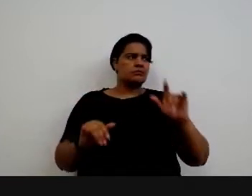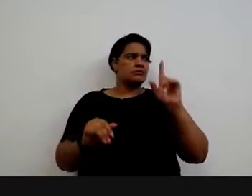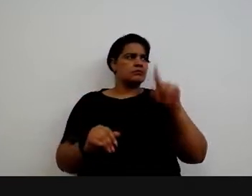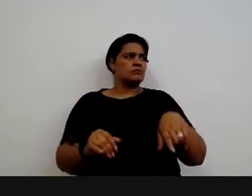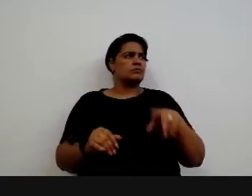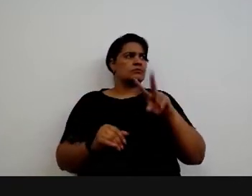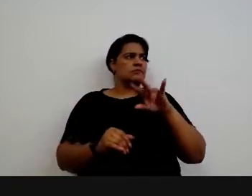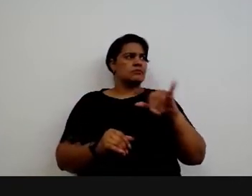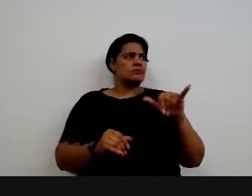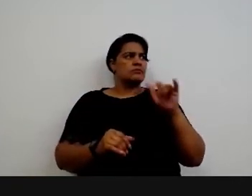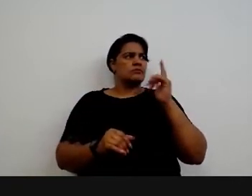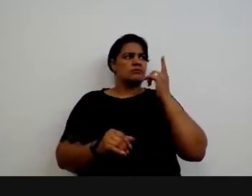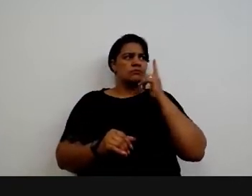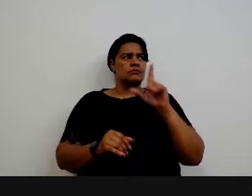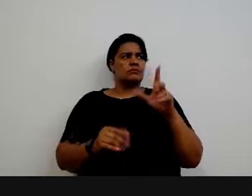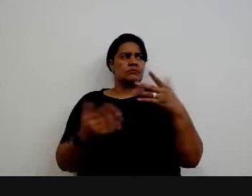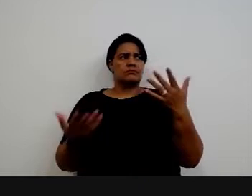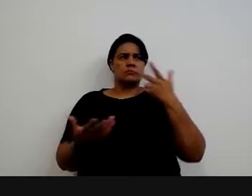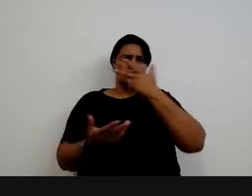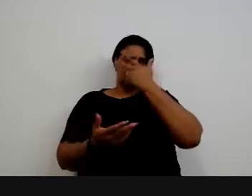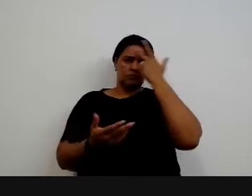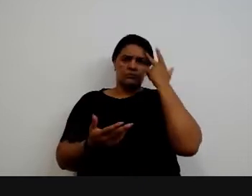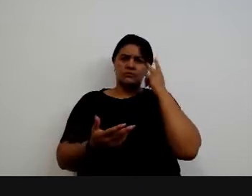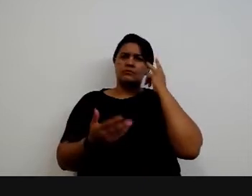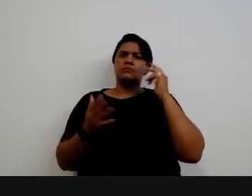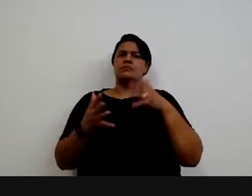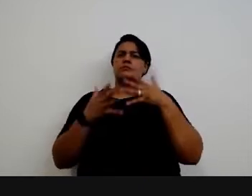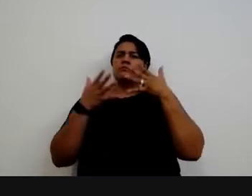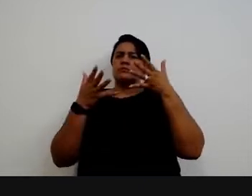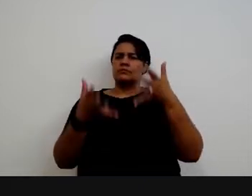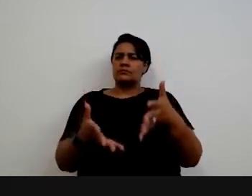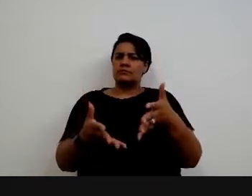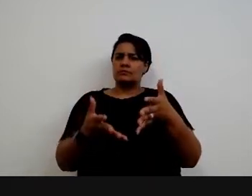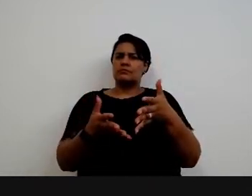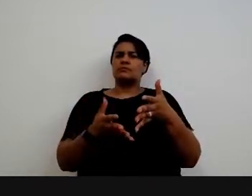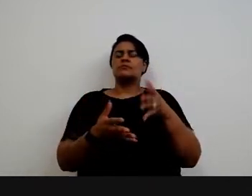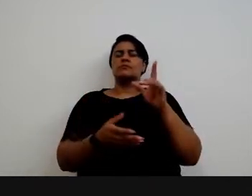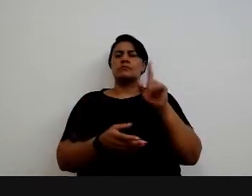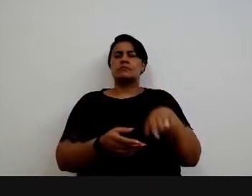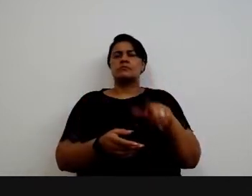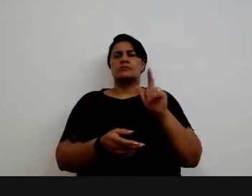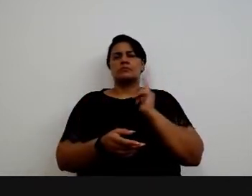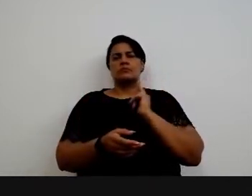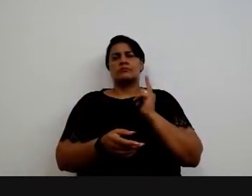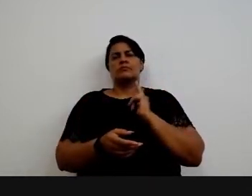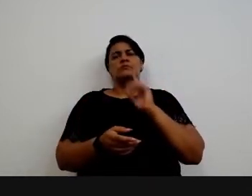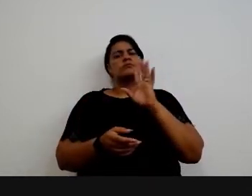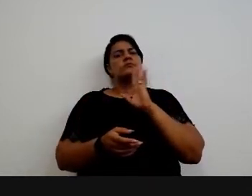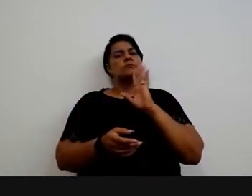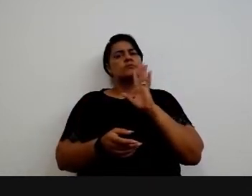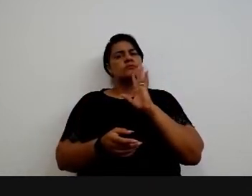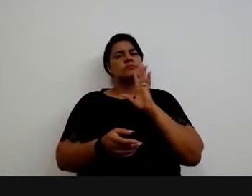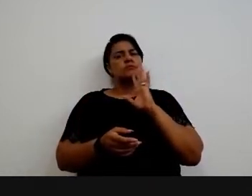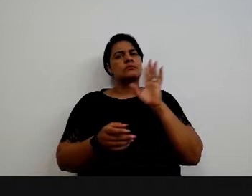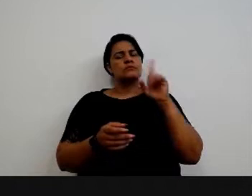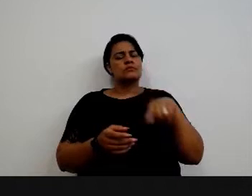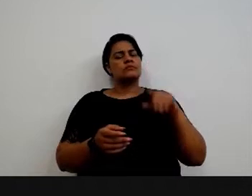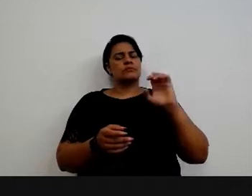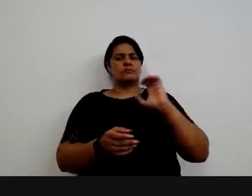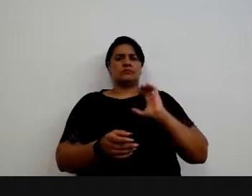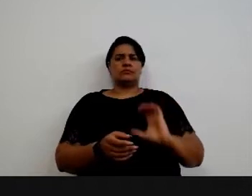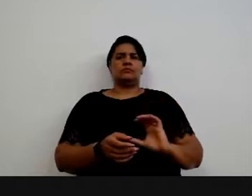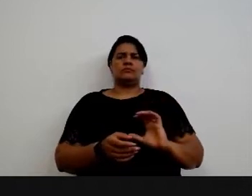que faz com que o cidadão, o participante, né, dessas atividades, conheça como cidadão.